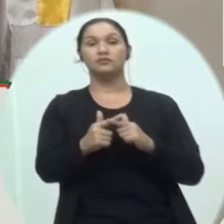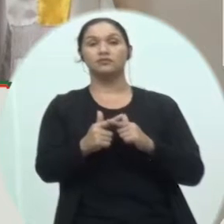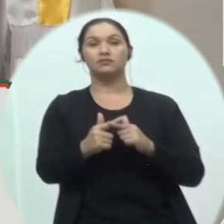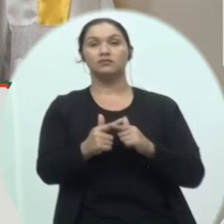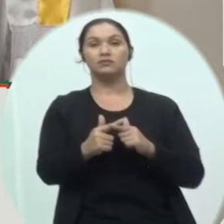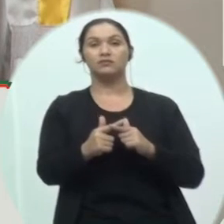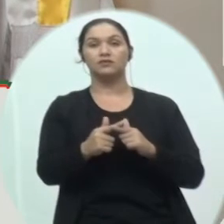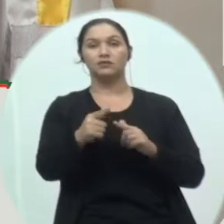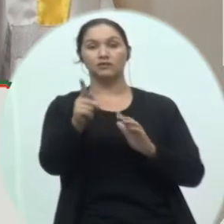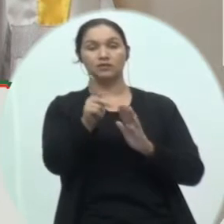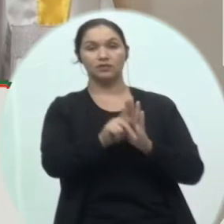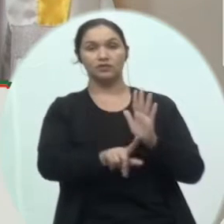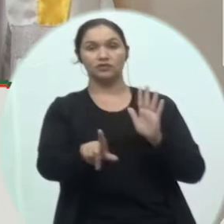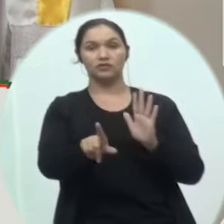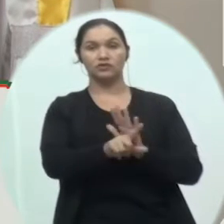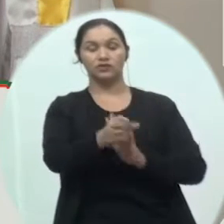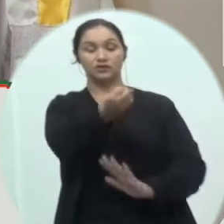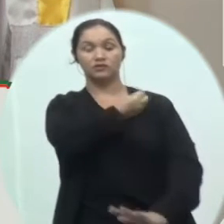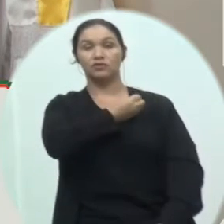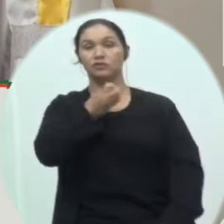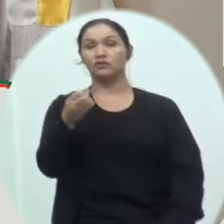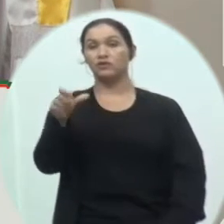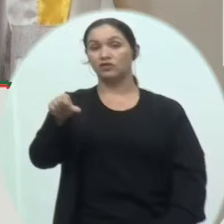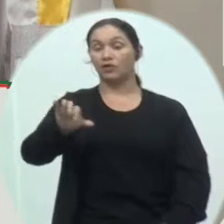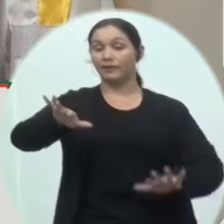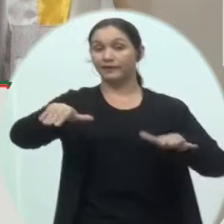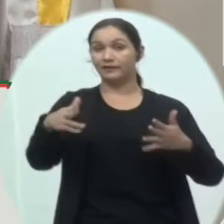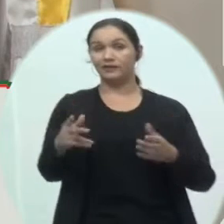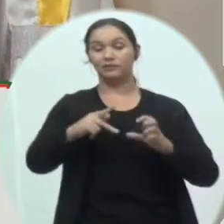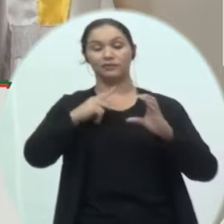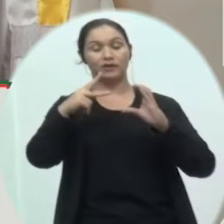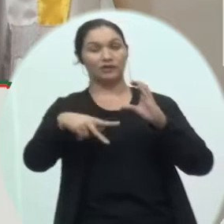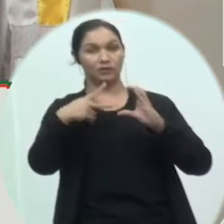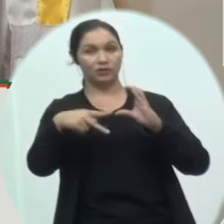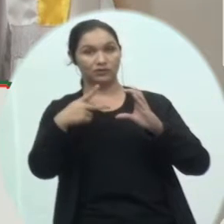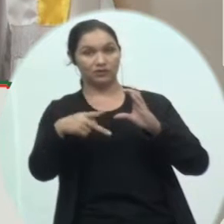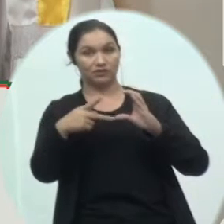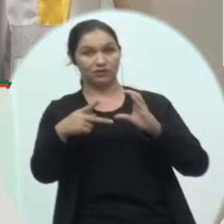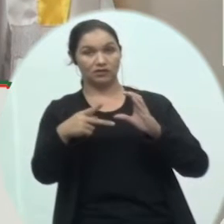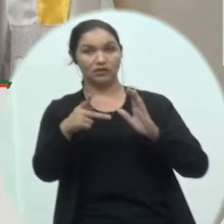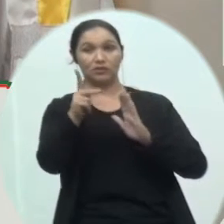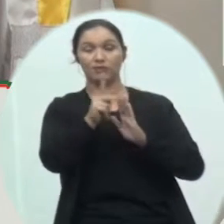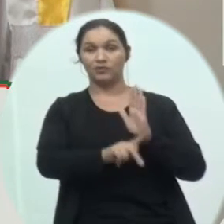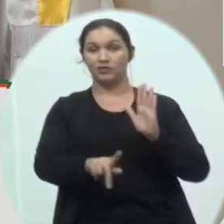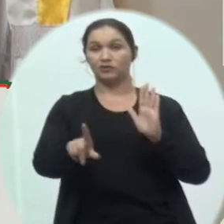queria anunciar que está protocolado, então, na Câmara de Vereadores, o projeto executivo